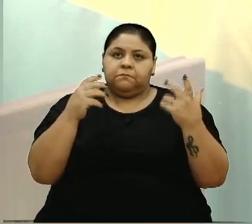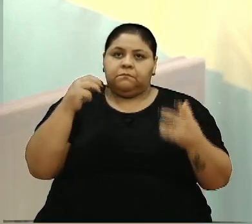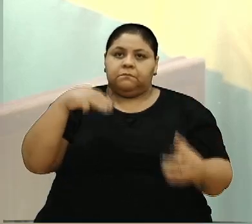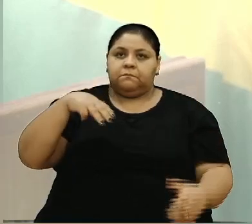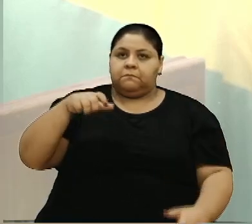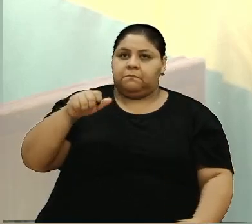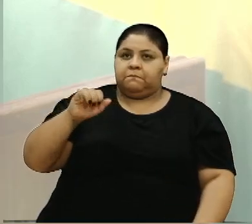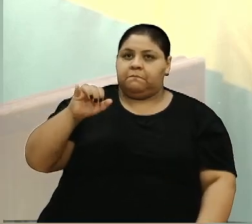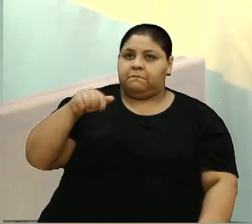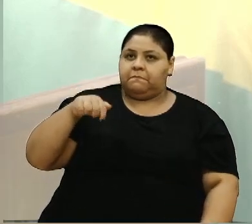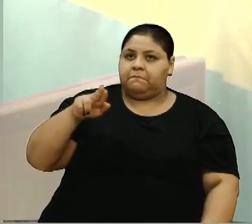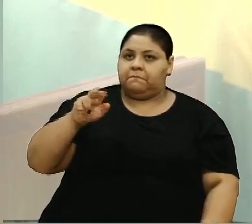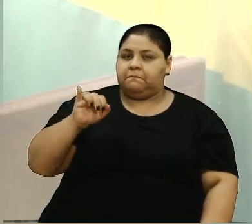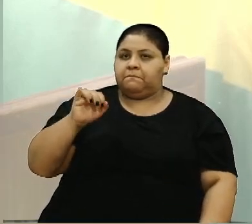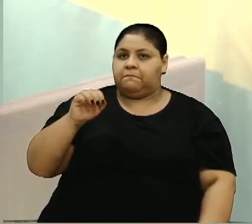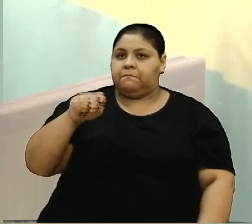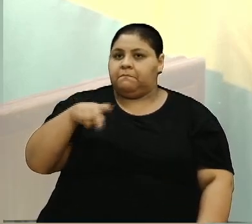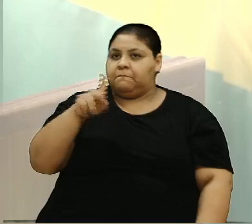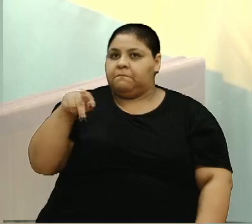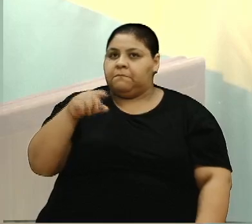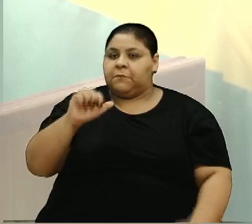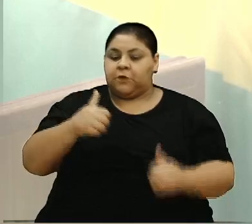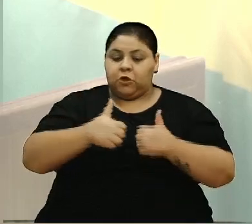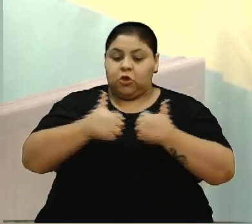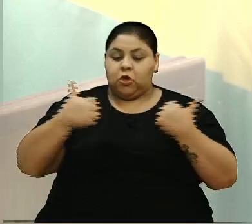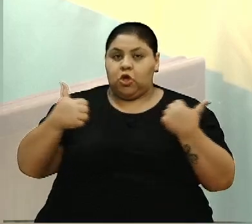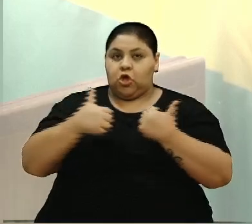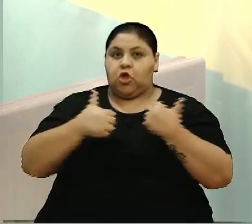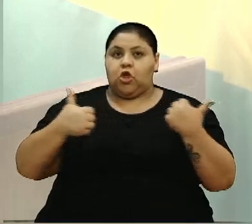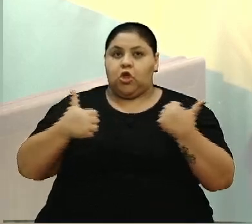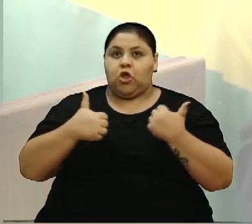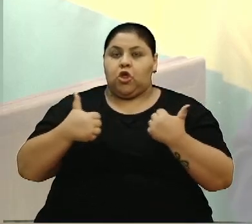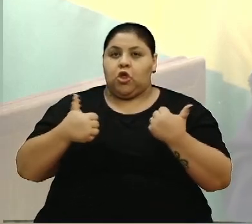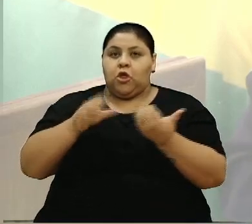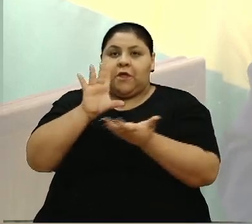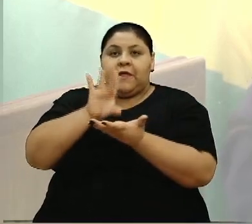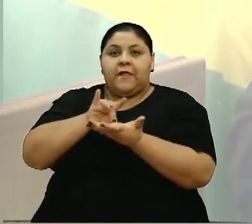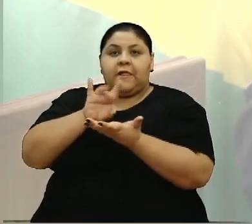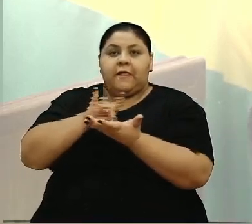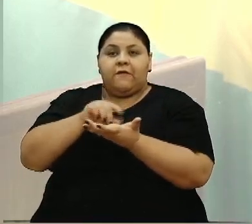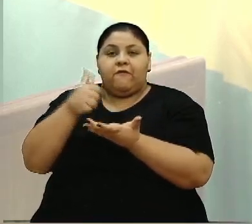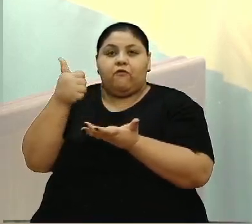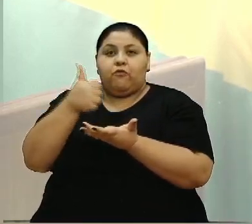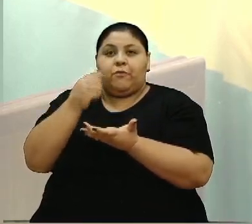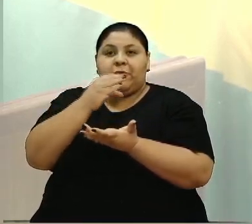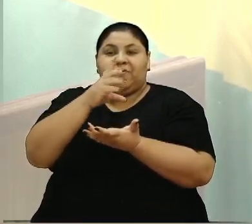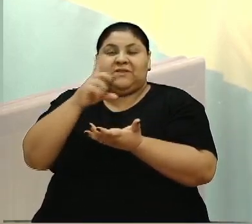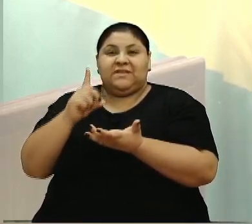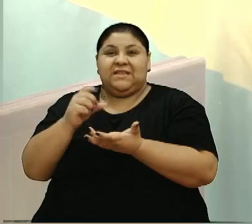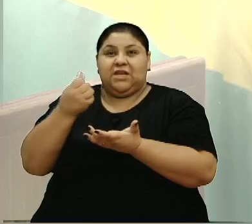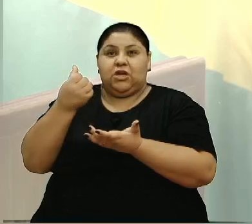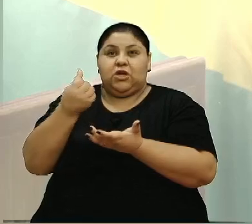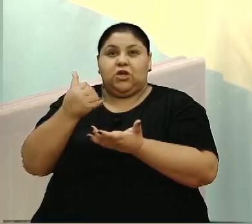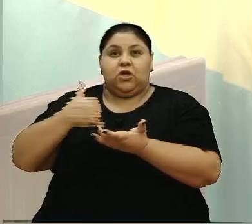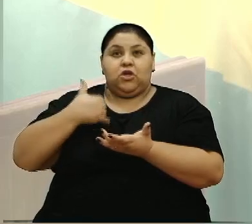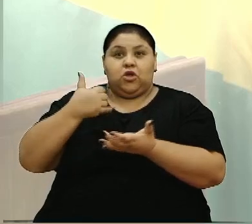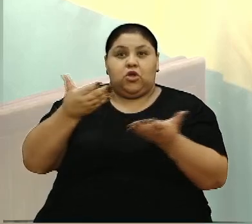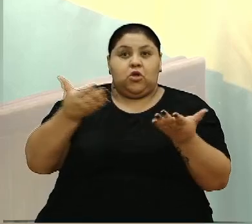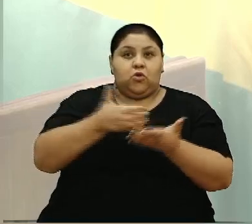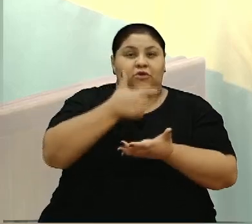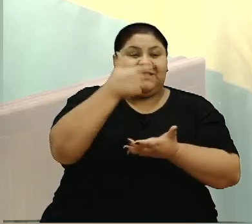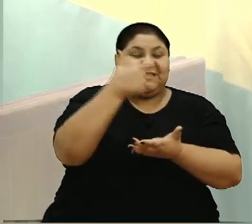Acordeão. 20 anos de música, gravou seu primeiro CD com 6 anos. Hoje tem 7